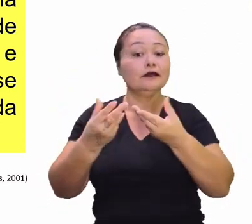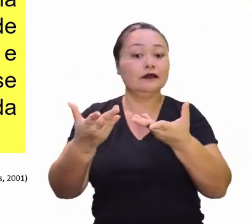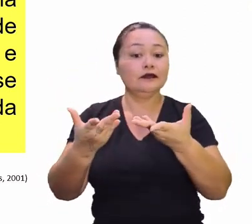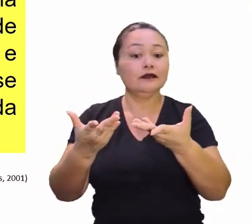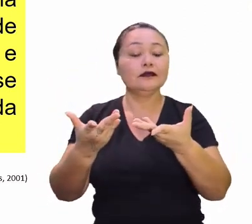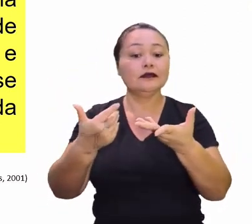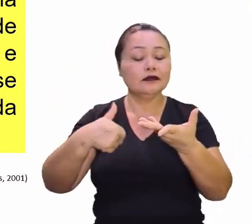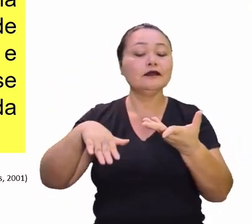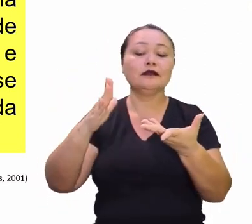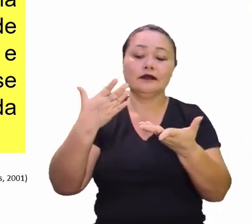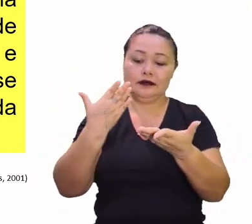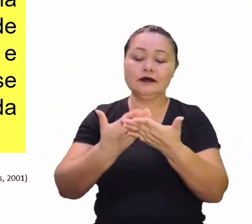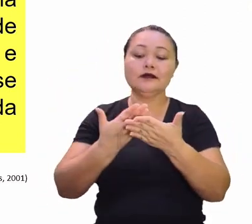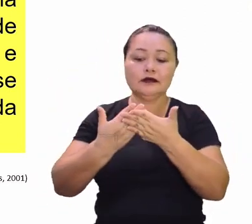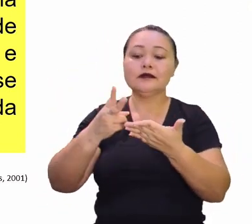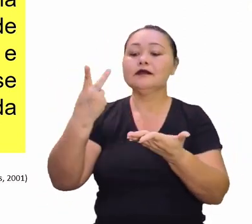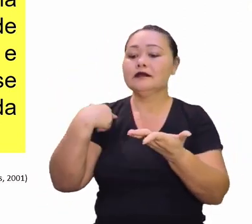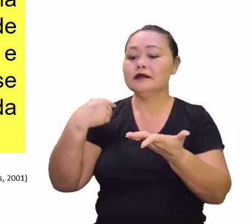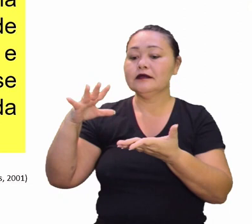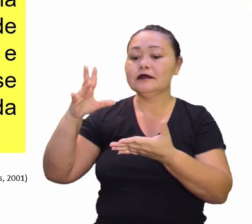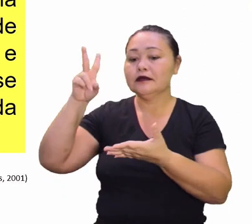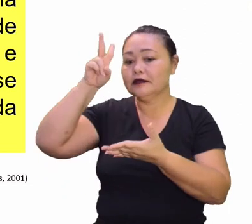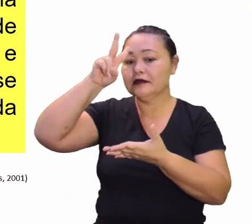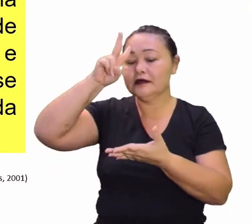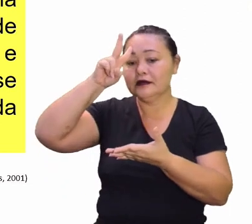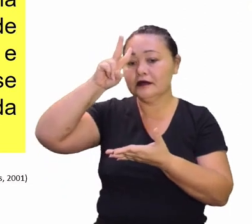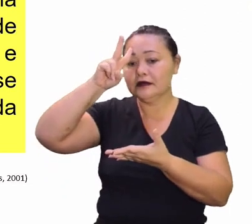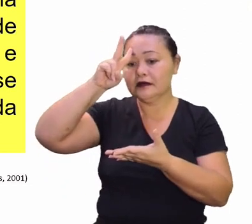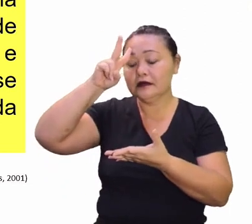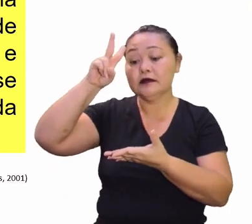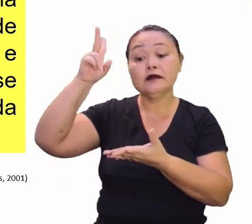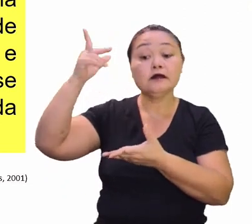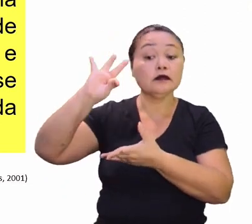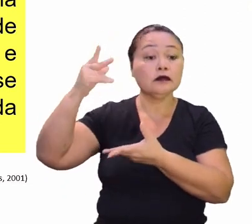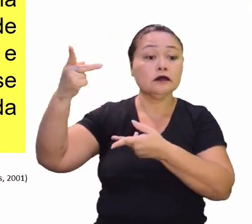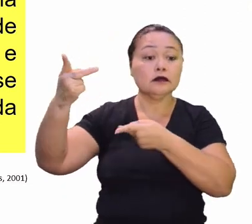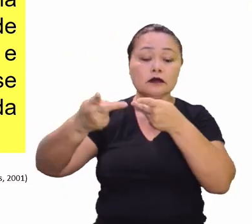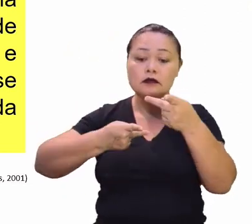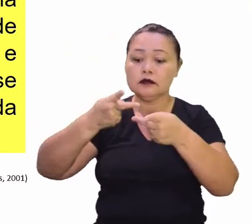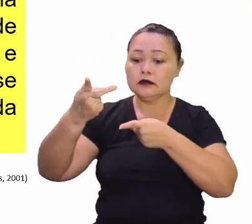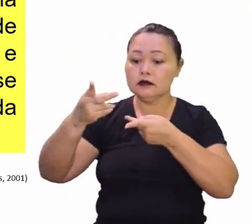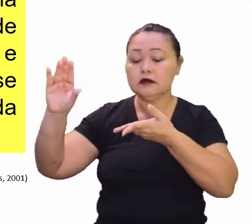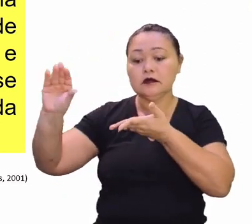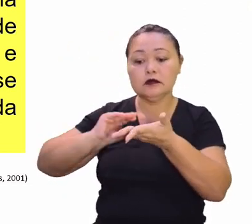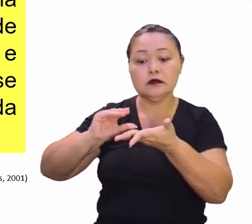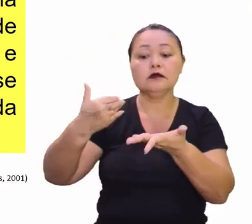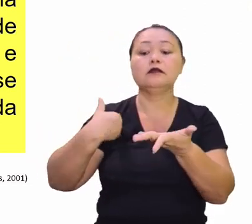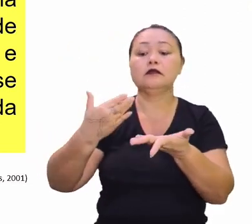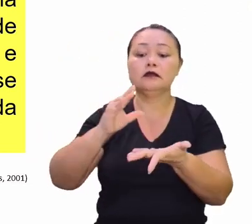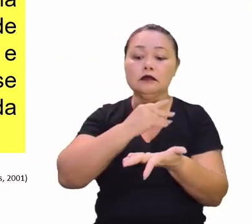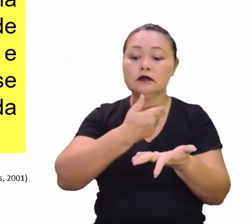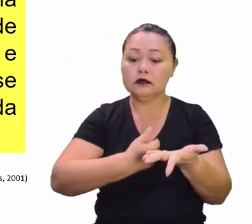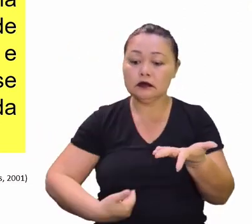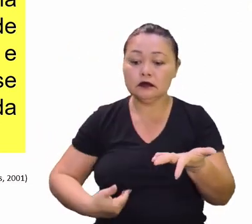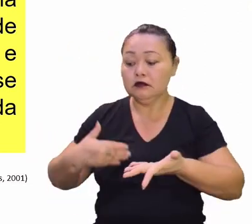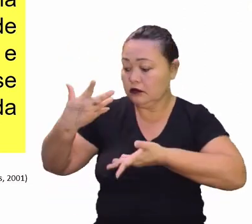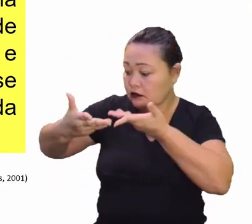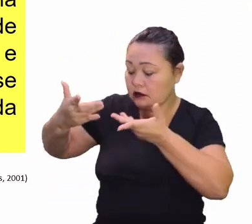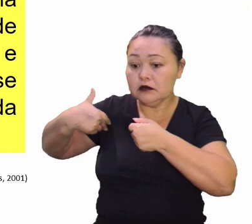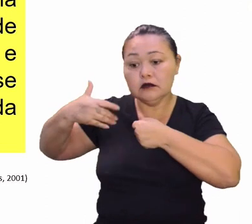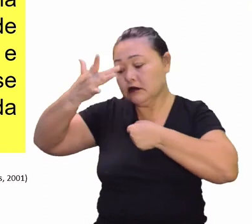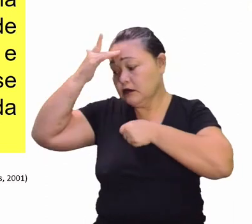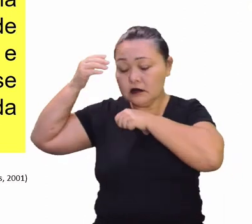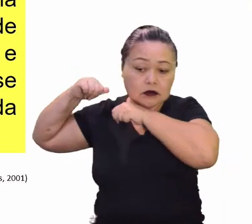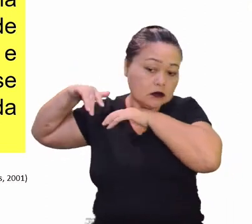entregar. Isso daí eu acho que vocês já também estudaram na história. Então, todo esse projeto, né, financiado pelo governo, incentivava realmente